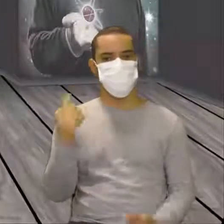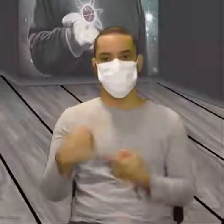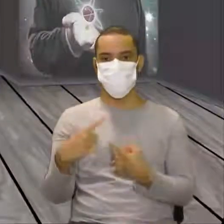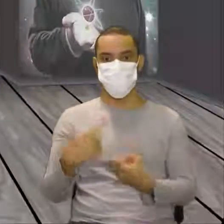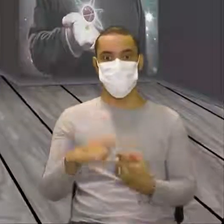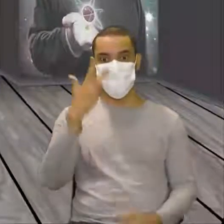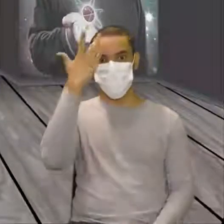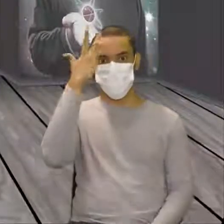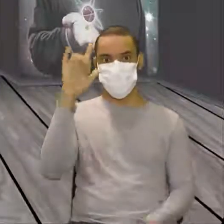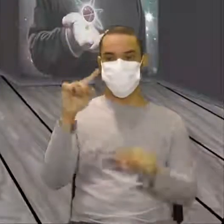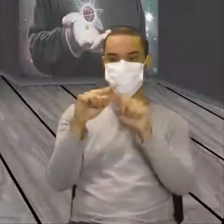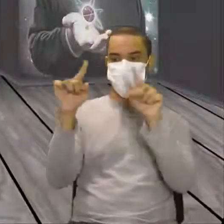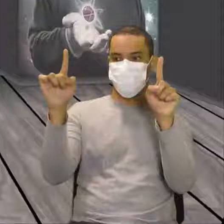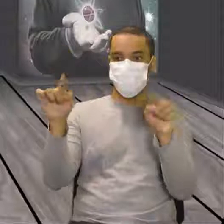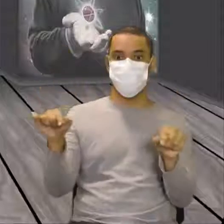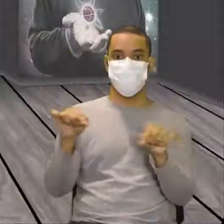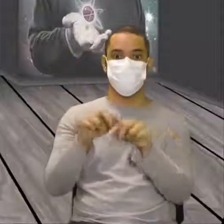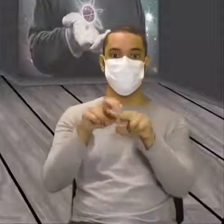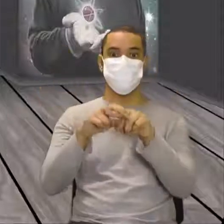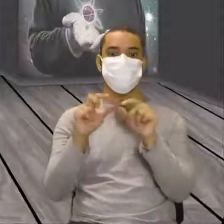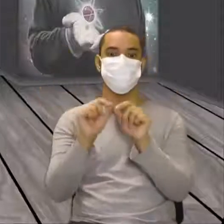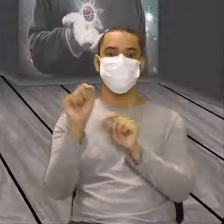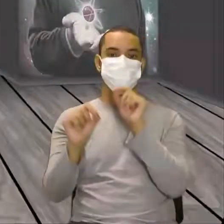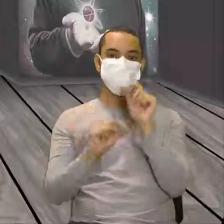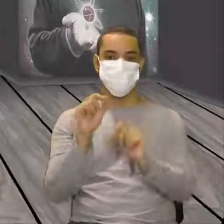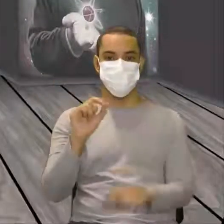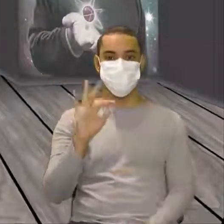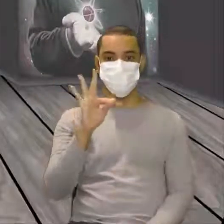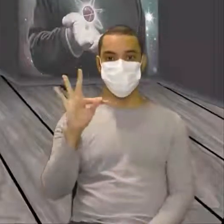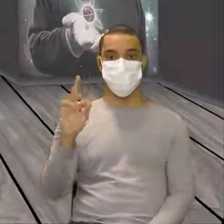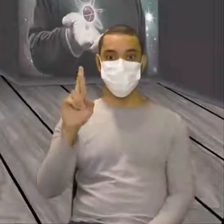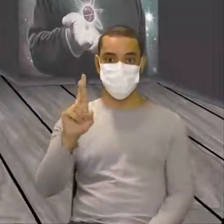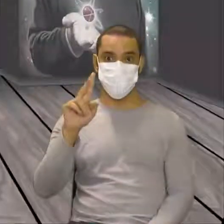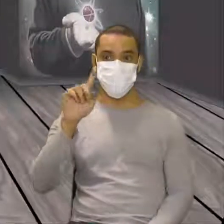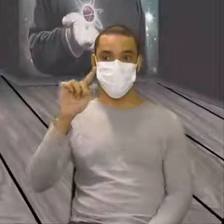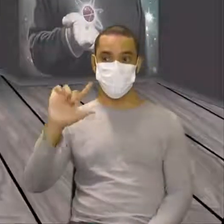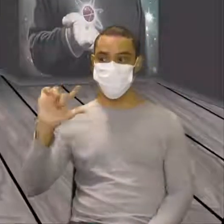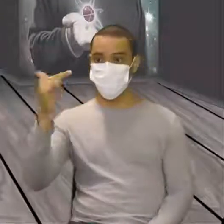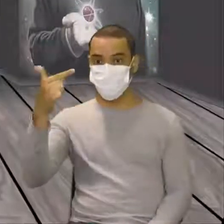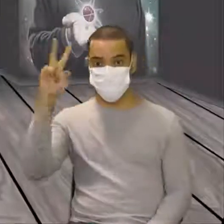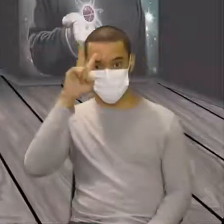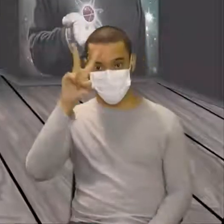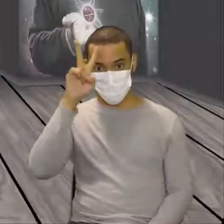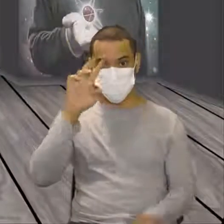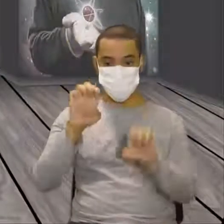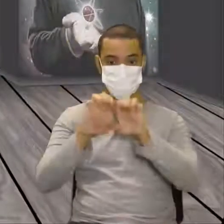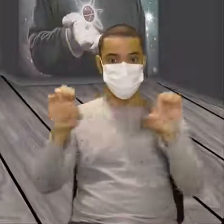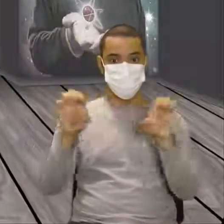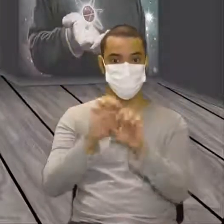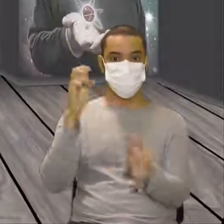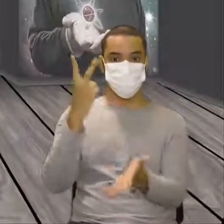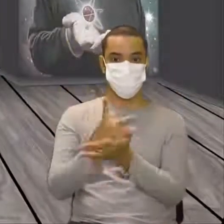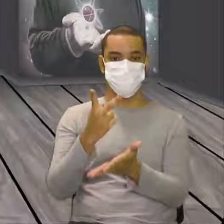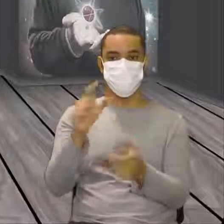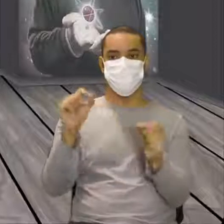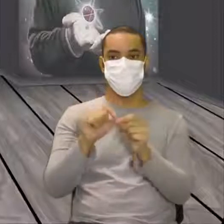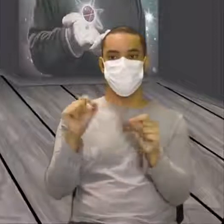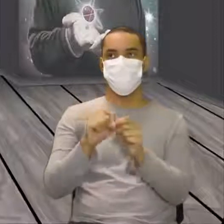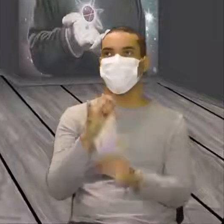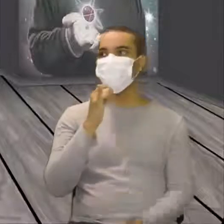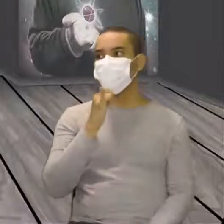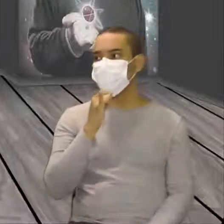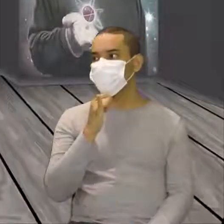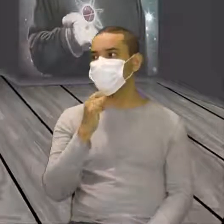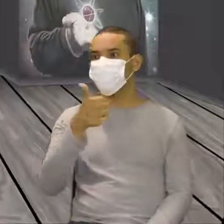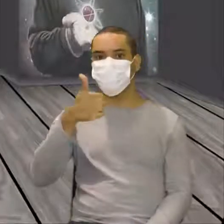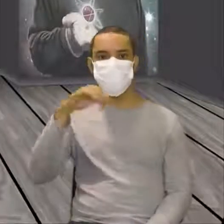tem lado. Então, o que você faz? πr ao quadrado. Lembrando das equaçõezinhas lá, quando você calcula, por exemplo,